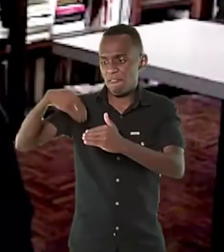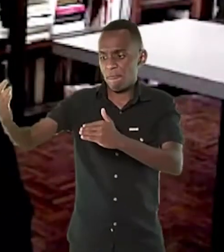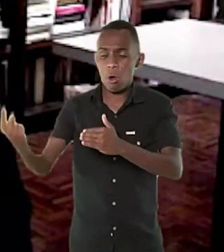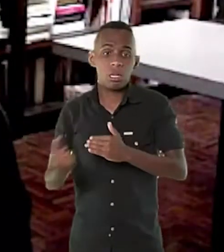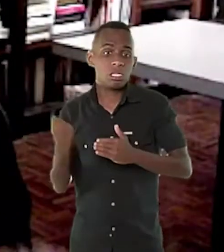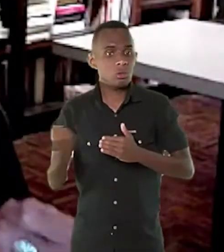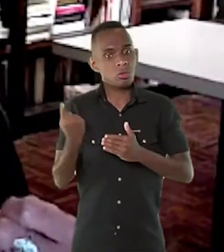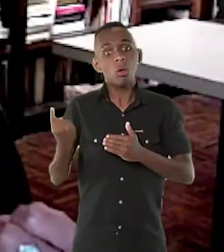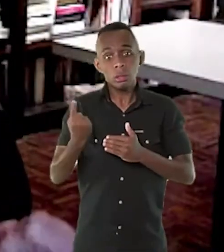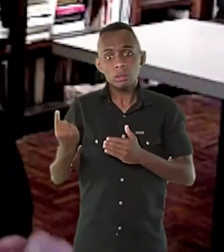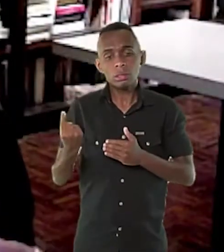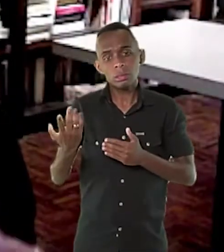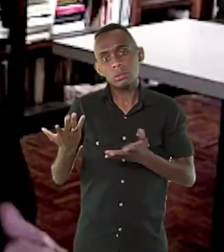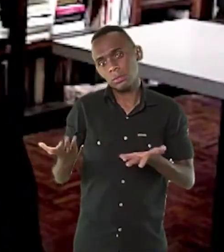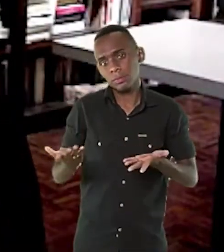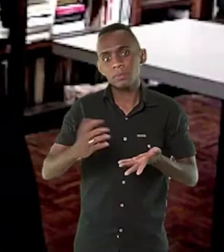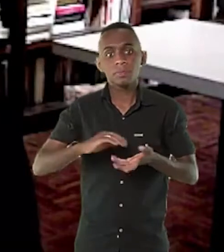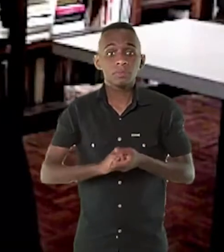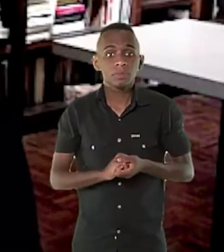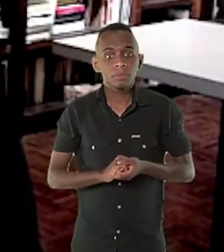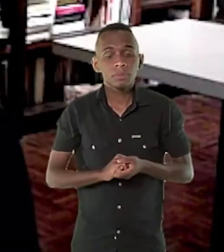mais